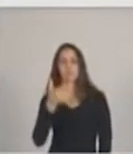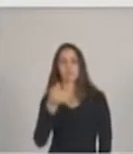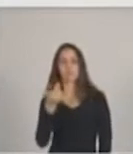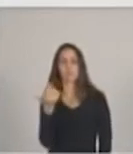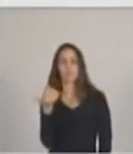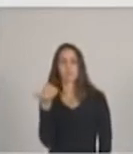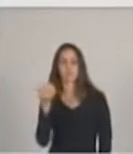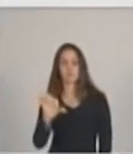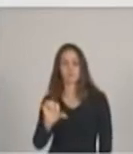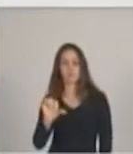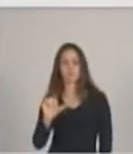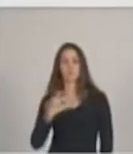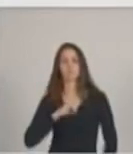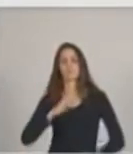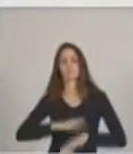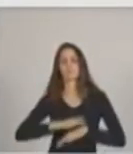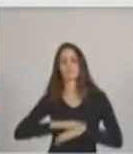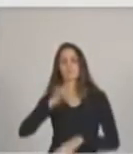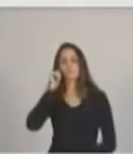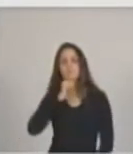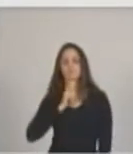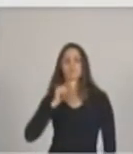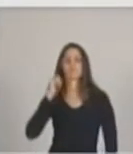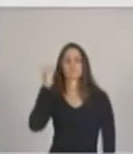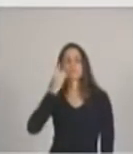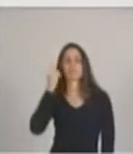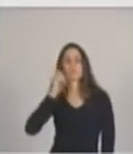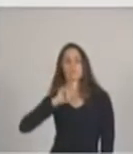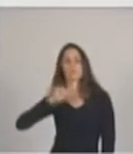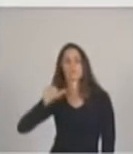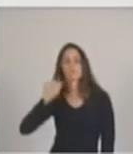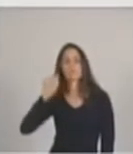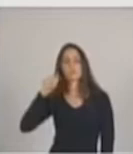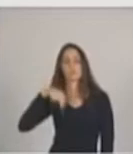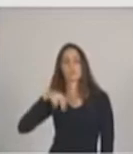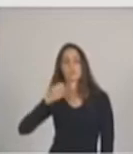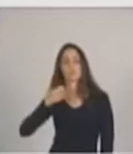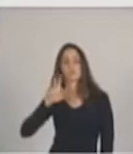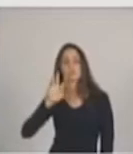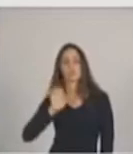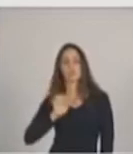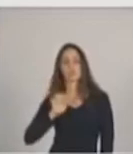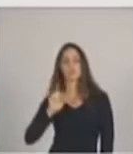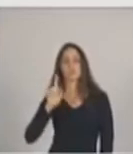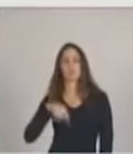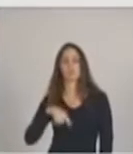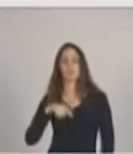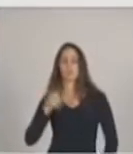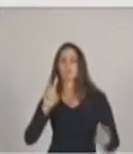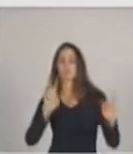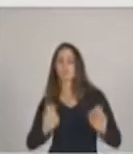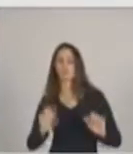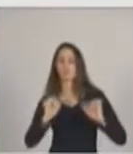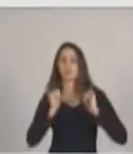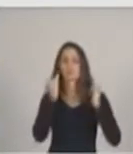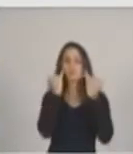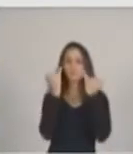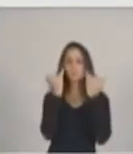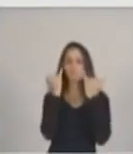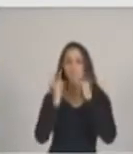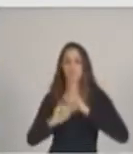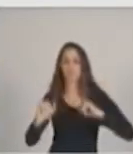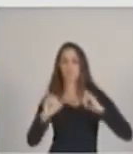550/2019, de autoria da deputada Janete Sá, que dispõe sobre a implantação de medidas informativas